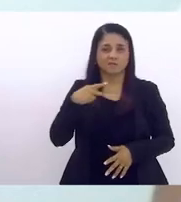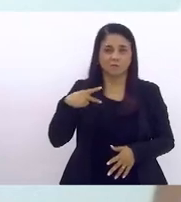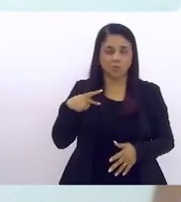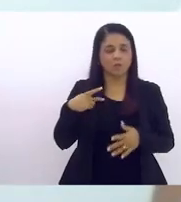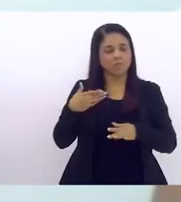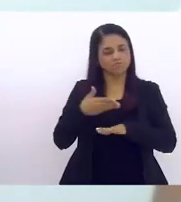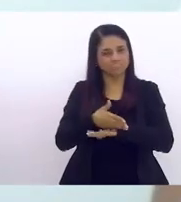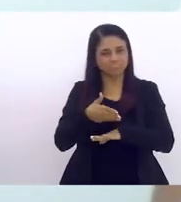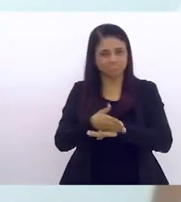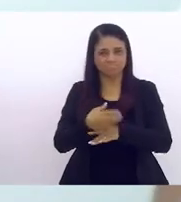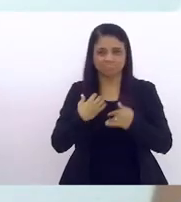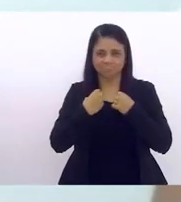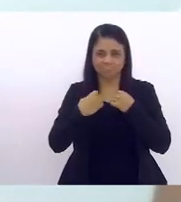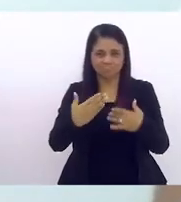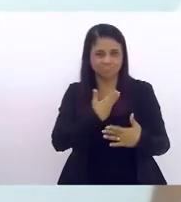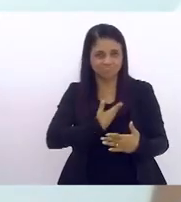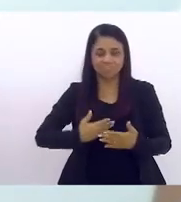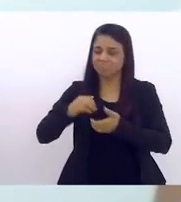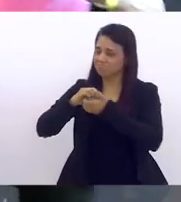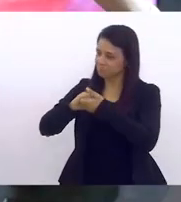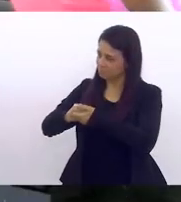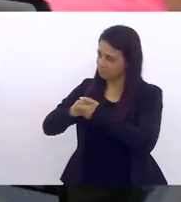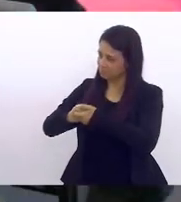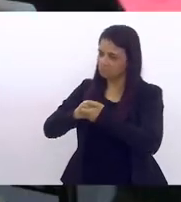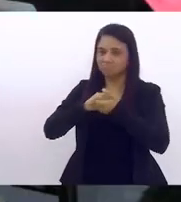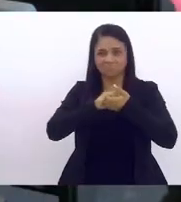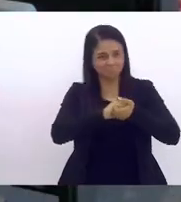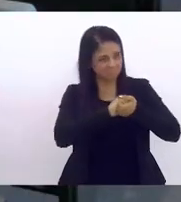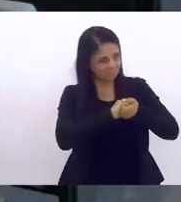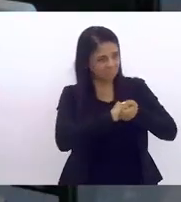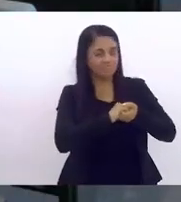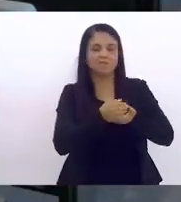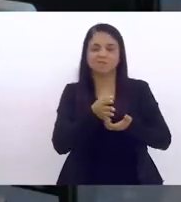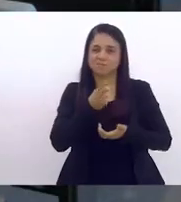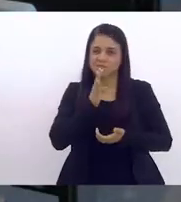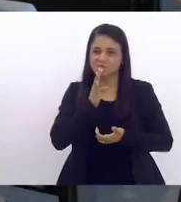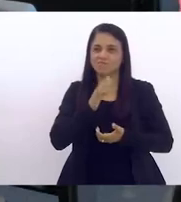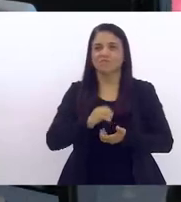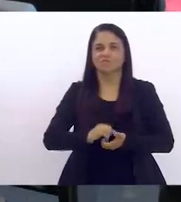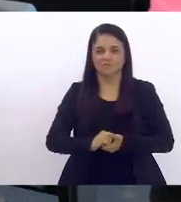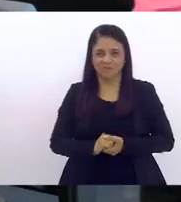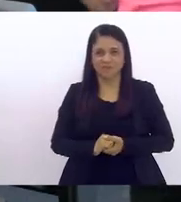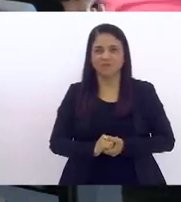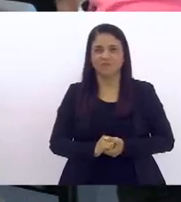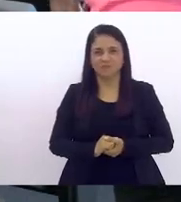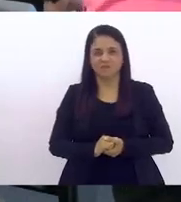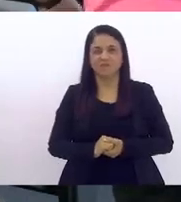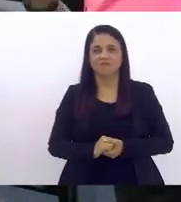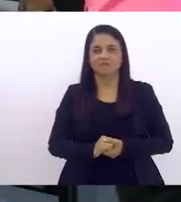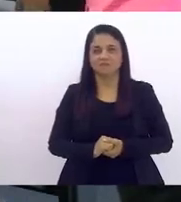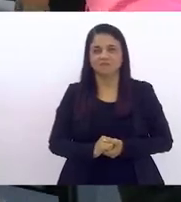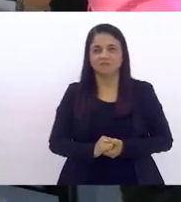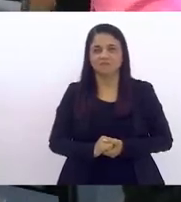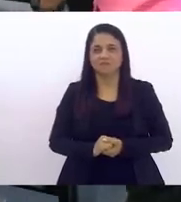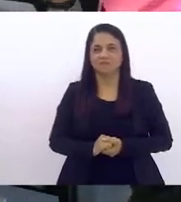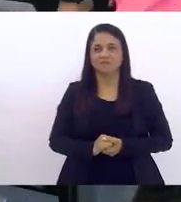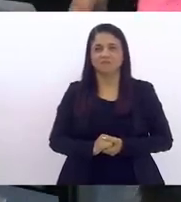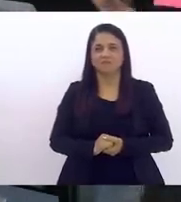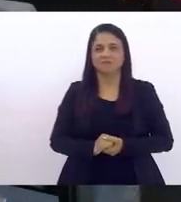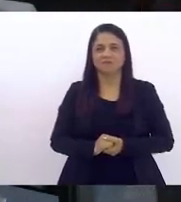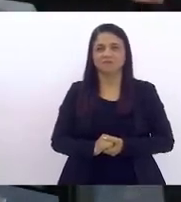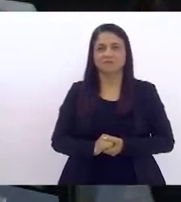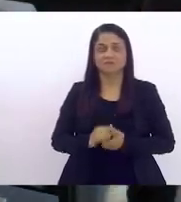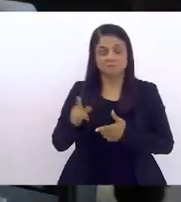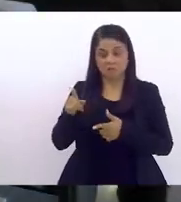cumprimentos para as vossas companheiras e companheiros, o nosso reconhecimento. E agora vocês têm uma companheira que é